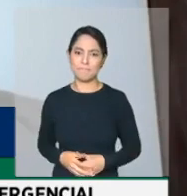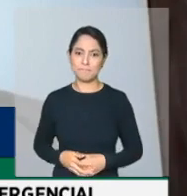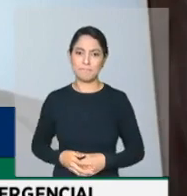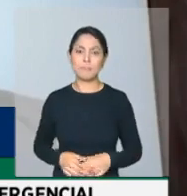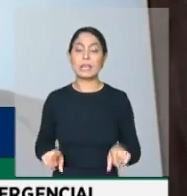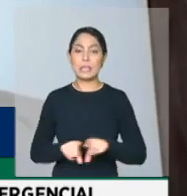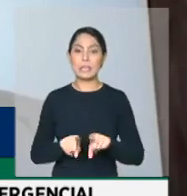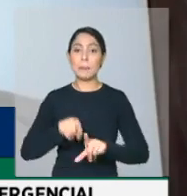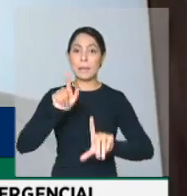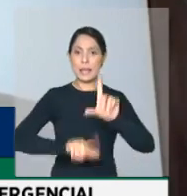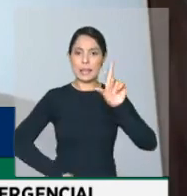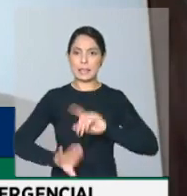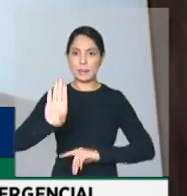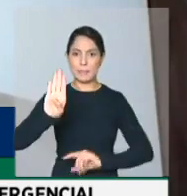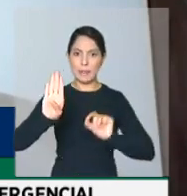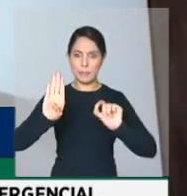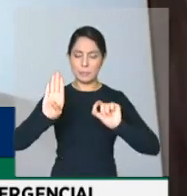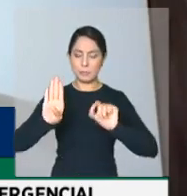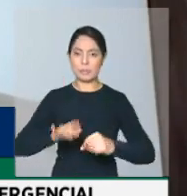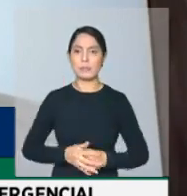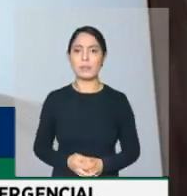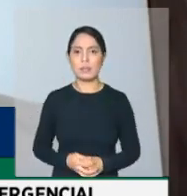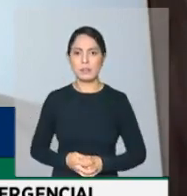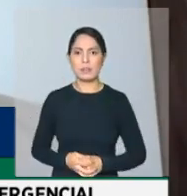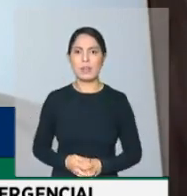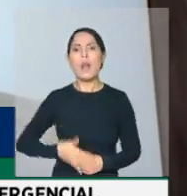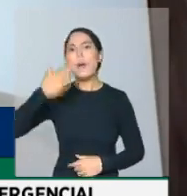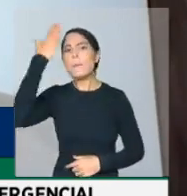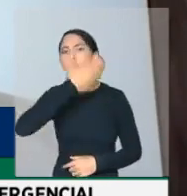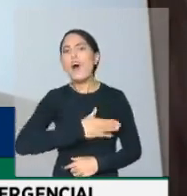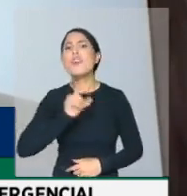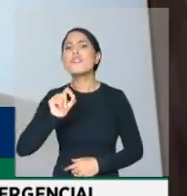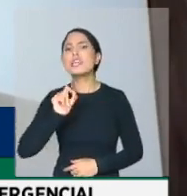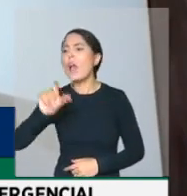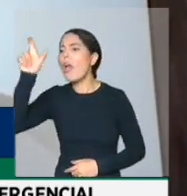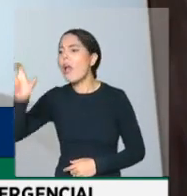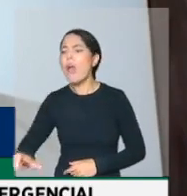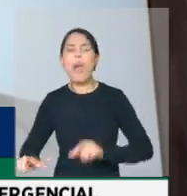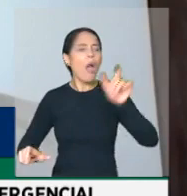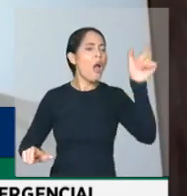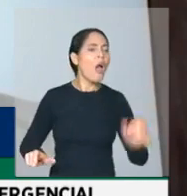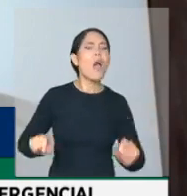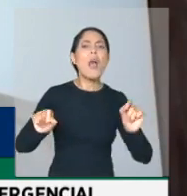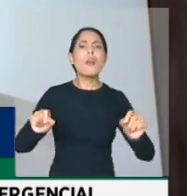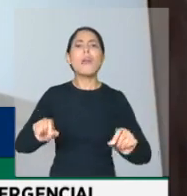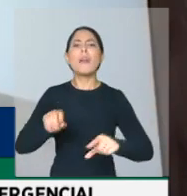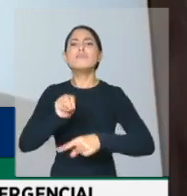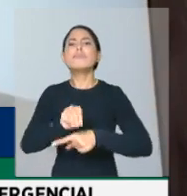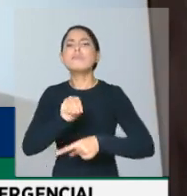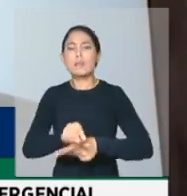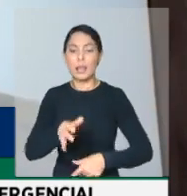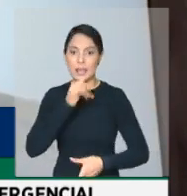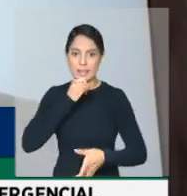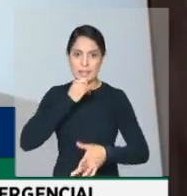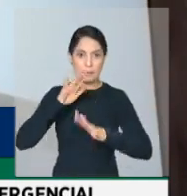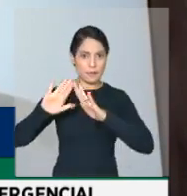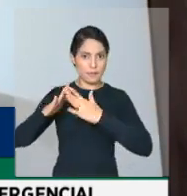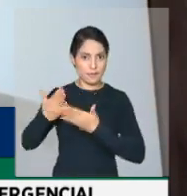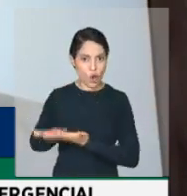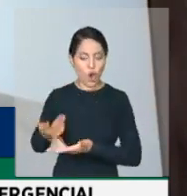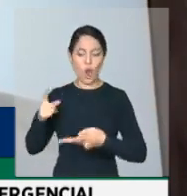B, produção de provas sobre quem cuida dos menores, tais como visitas domiciliares, coletas de testemunho